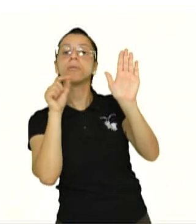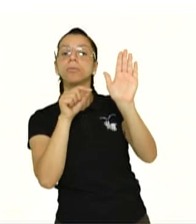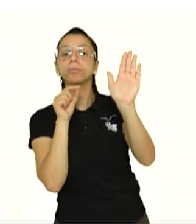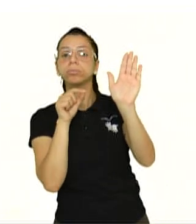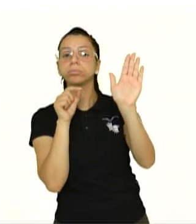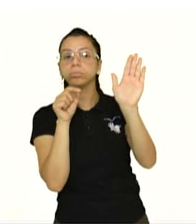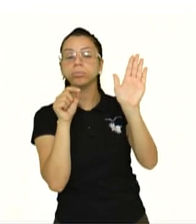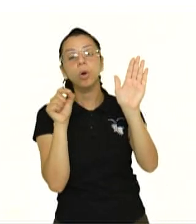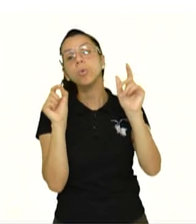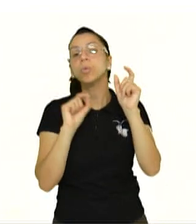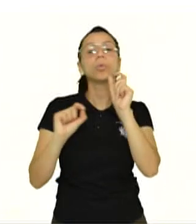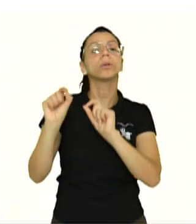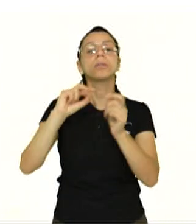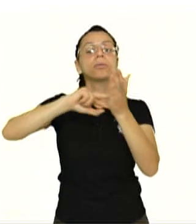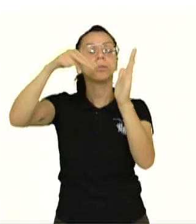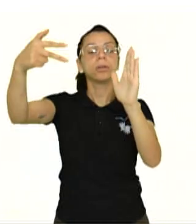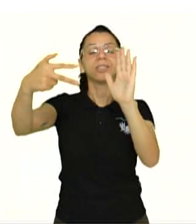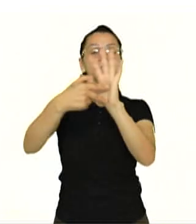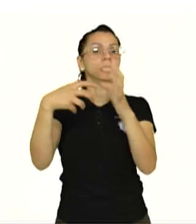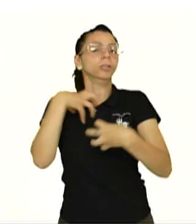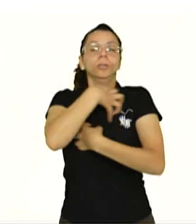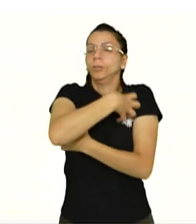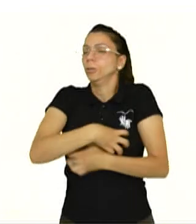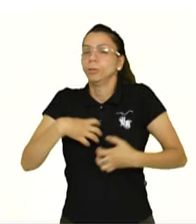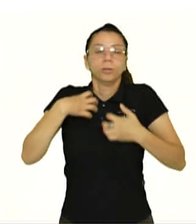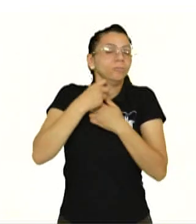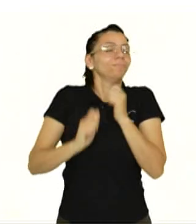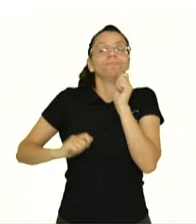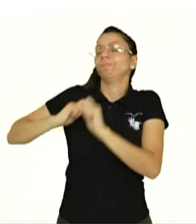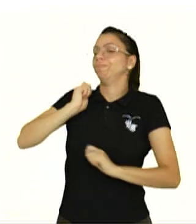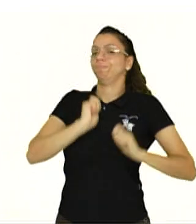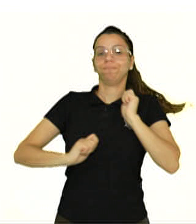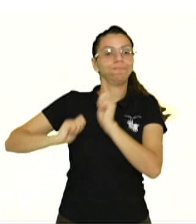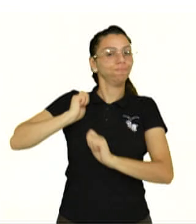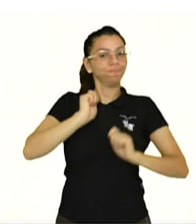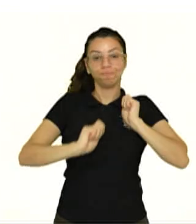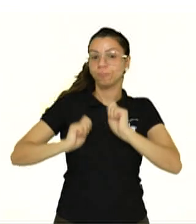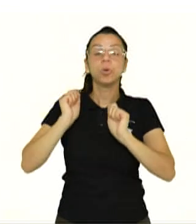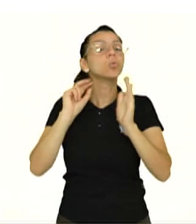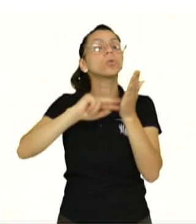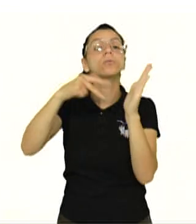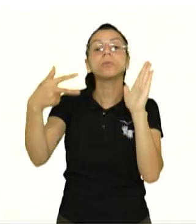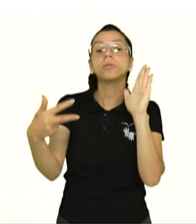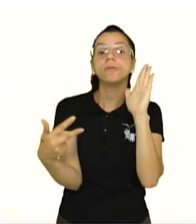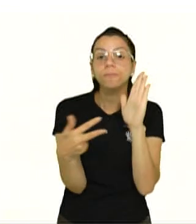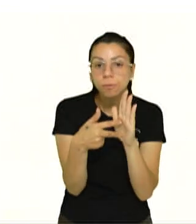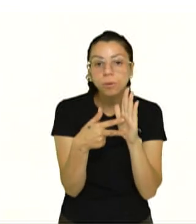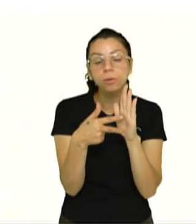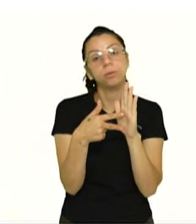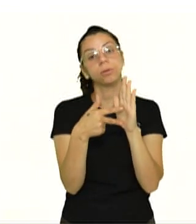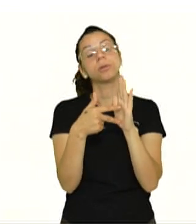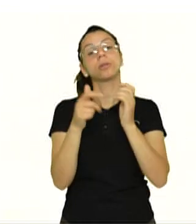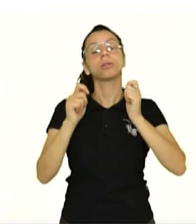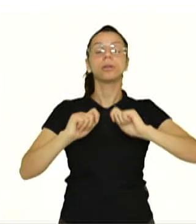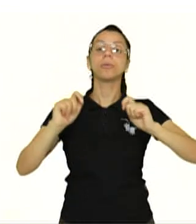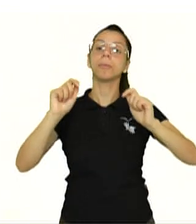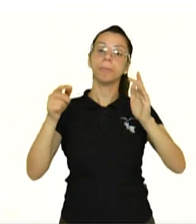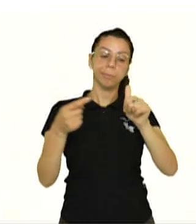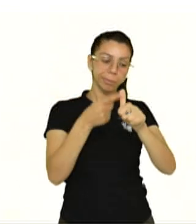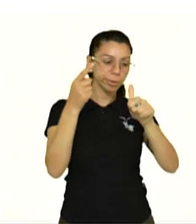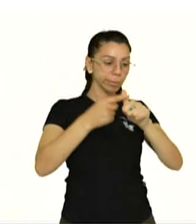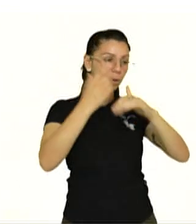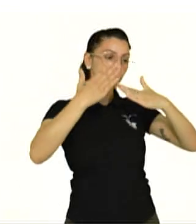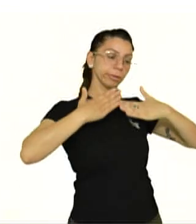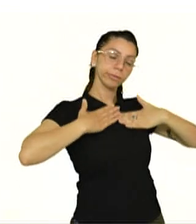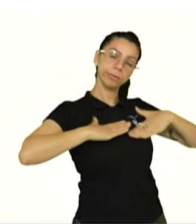que é estar desesperado? É você sair de si. É você sair daquela tranquilidade, é você